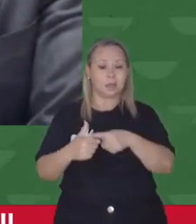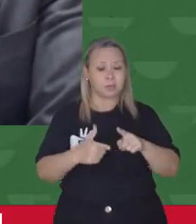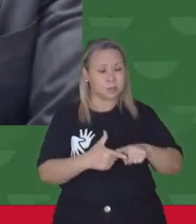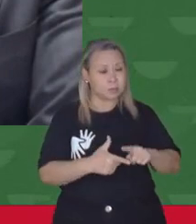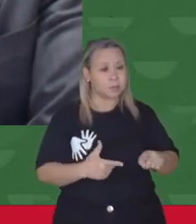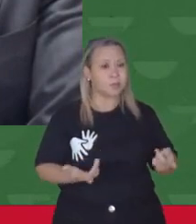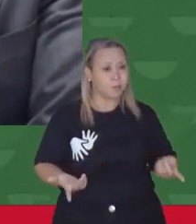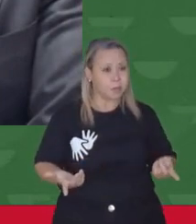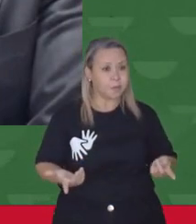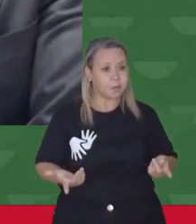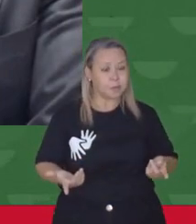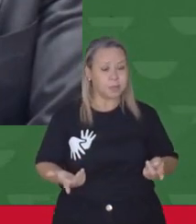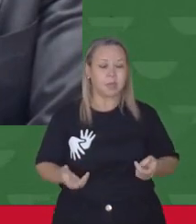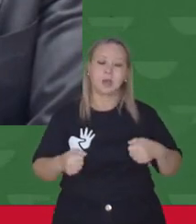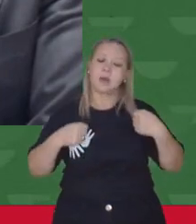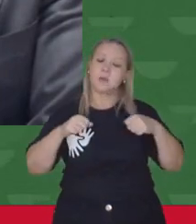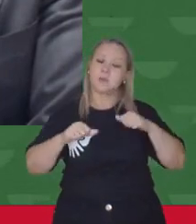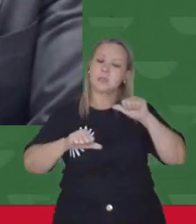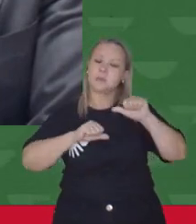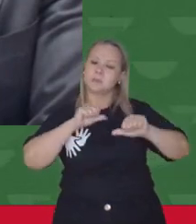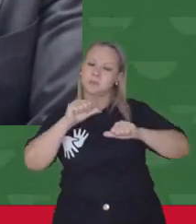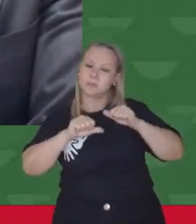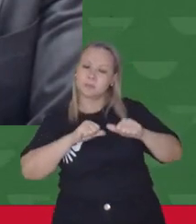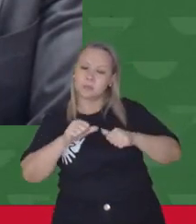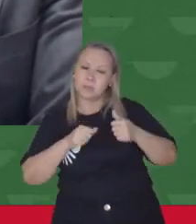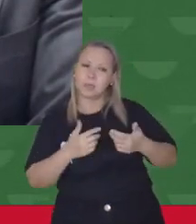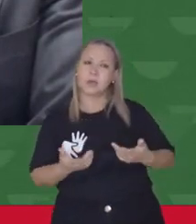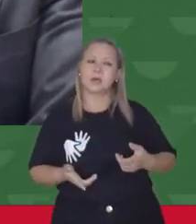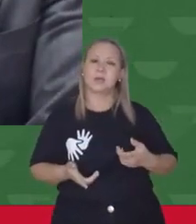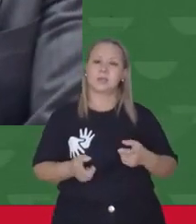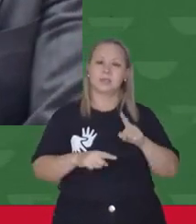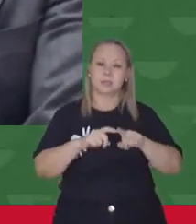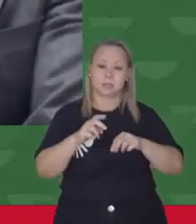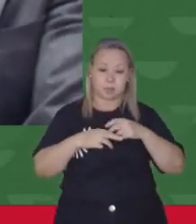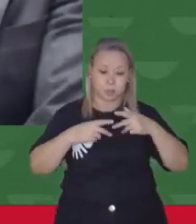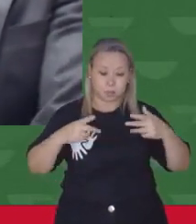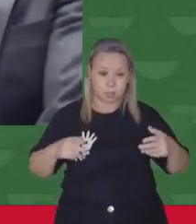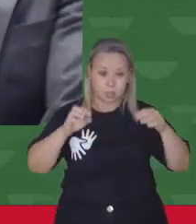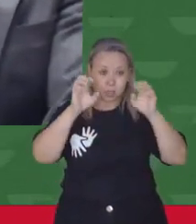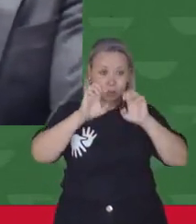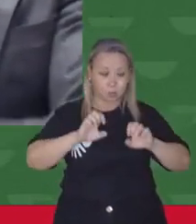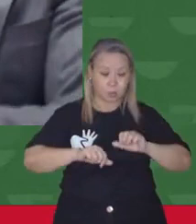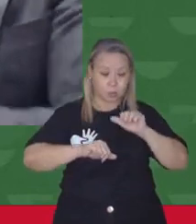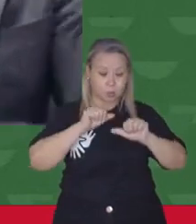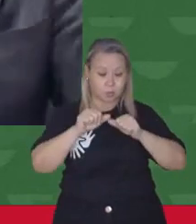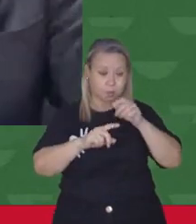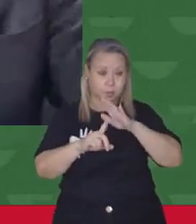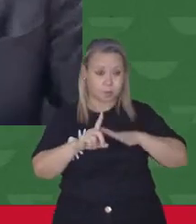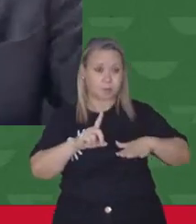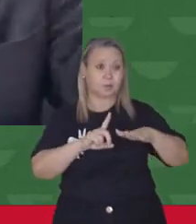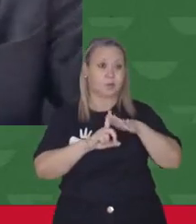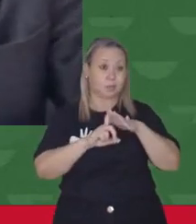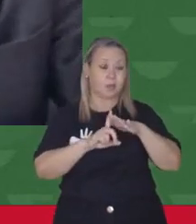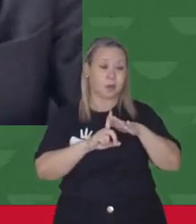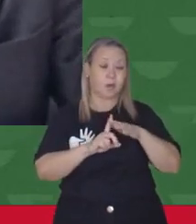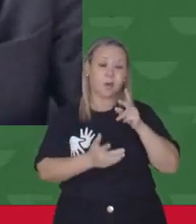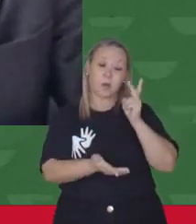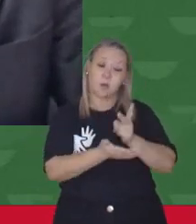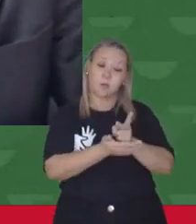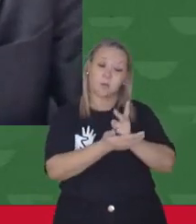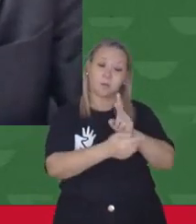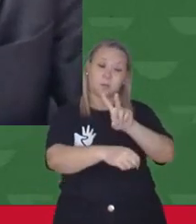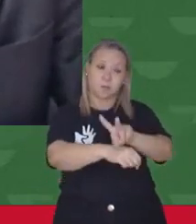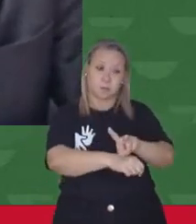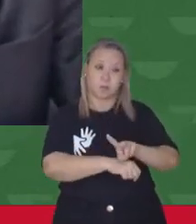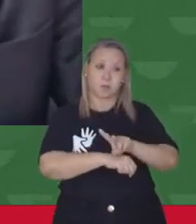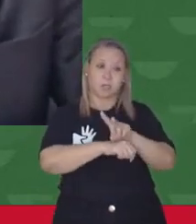conjugando mudança na estrutura produtiva com transformação na estrutura social e preservação